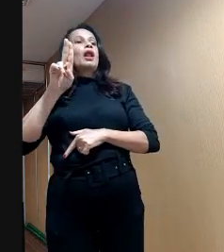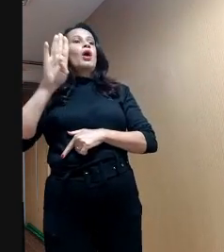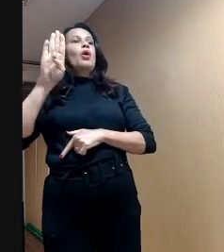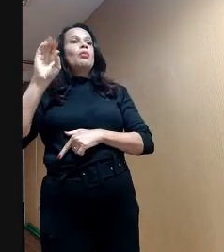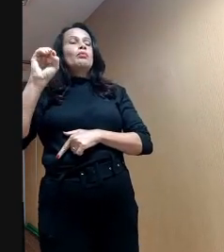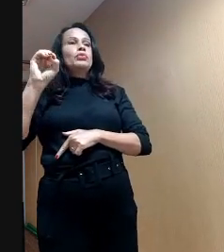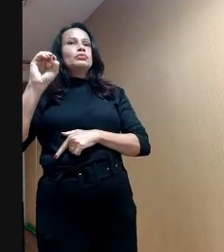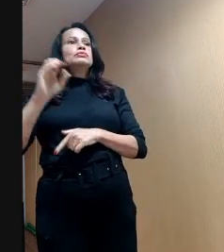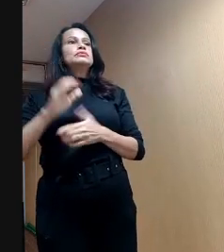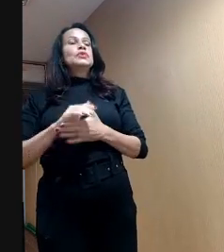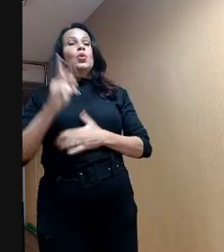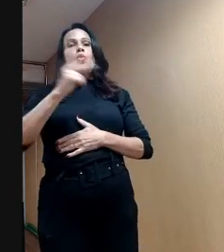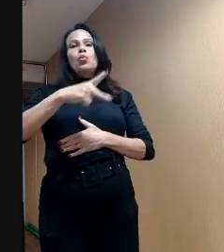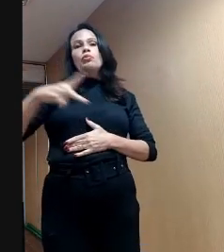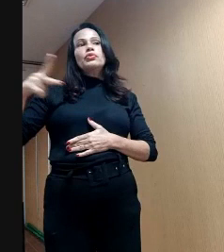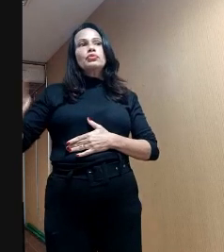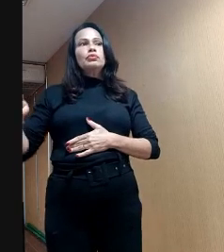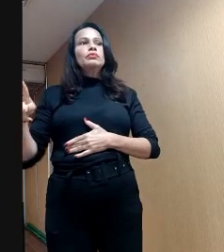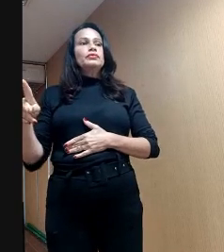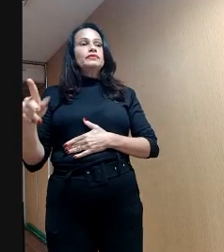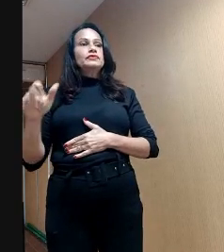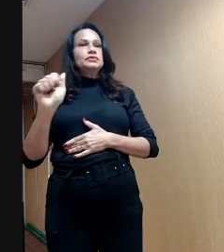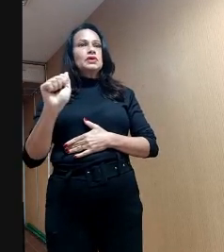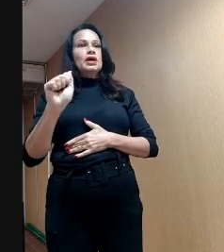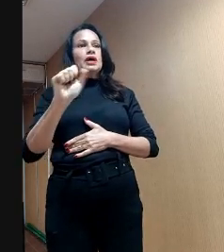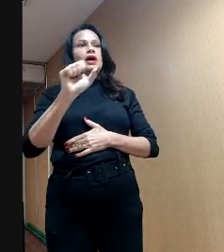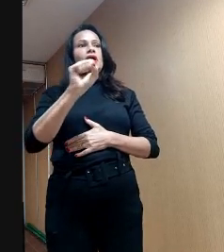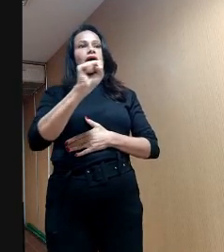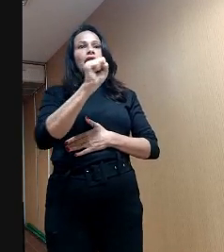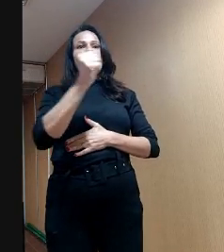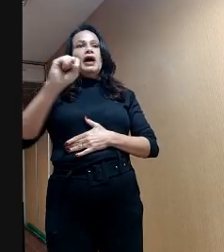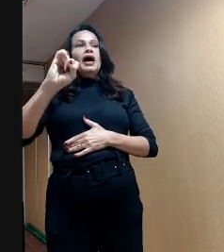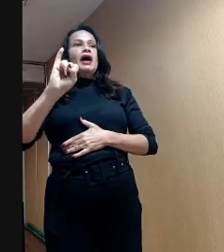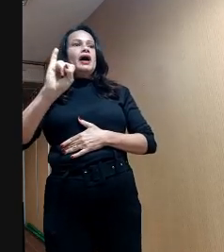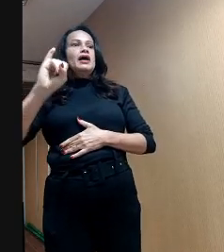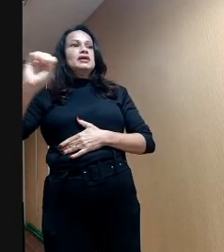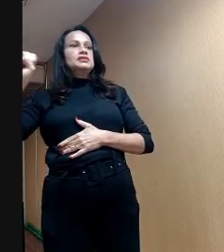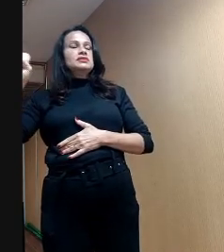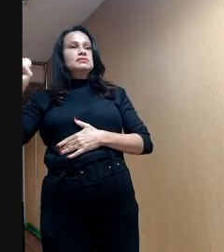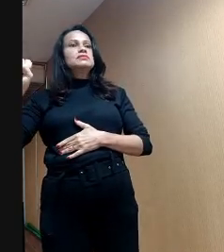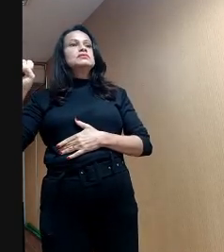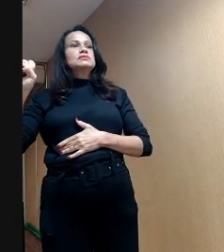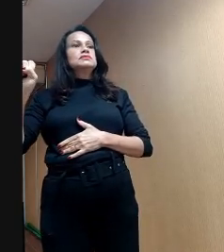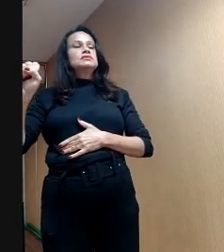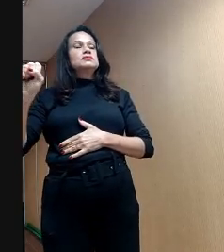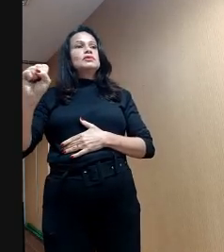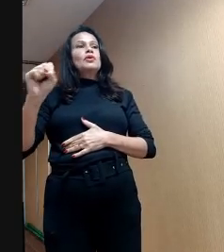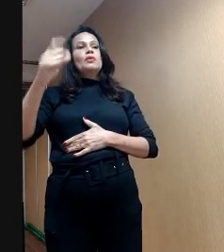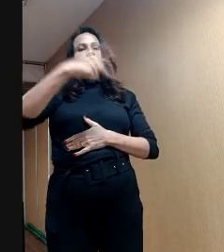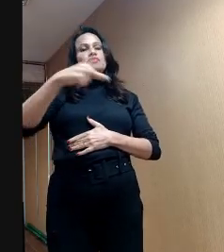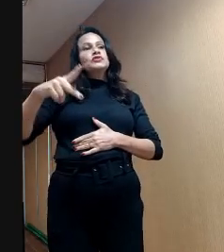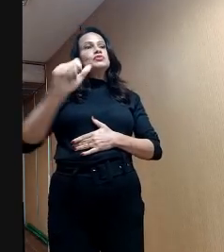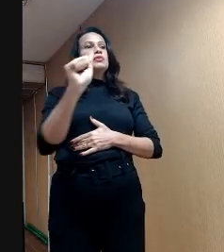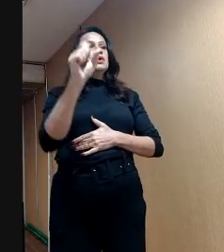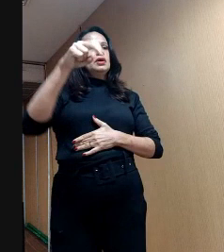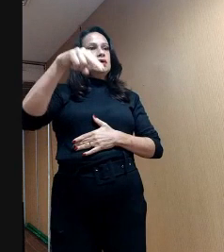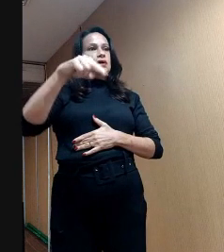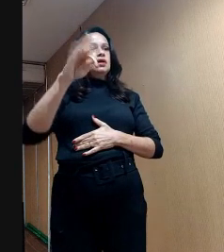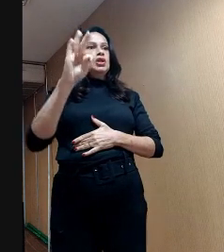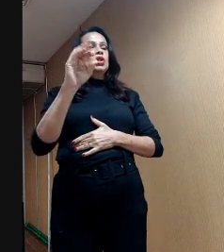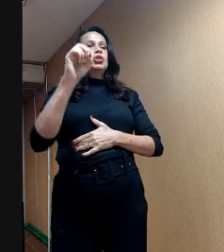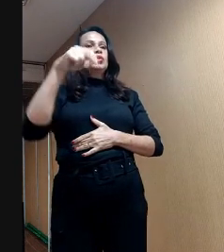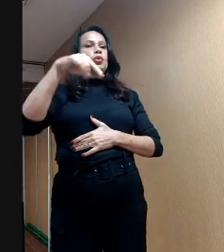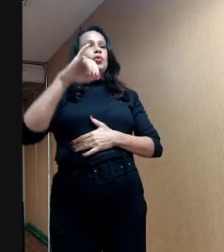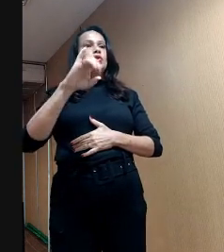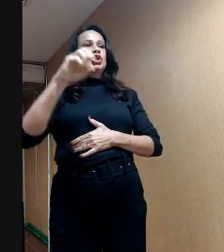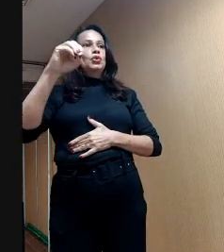Arnaldo, o professor Assis Santos, professor Antônio Marcos, professor Fernando